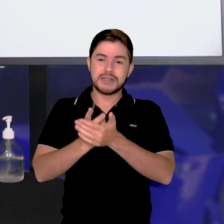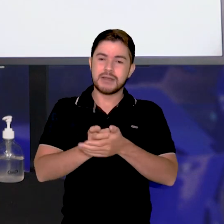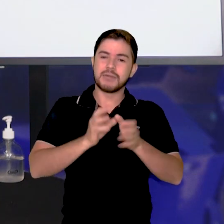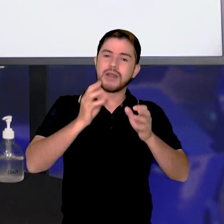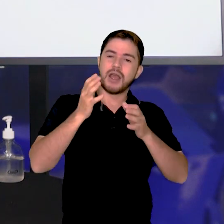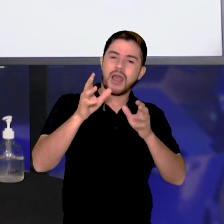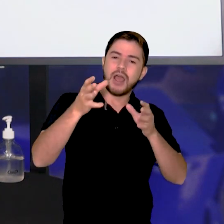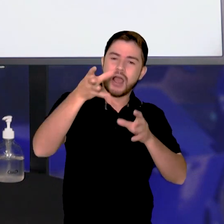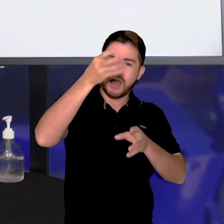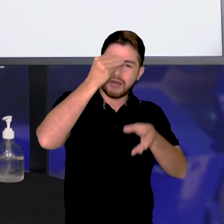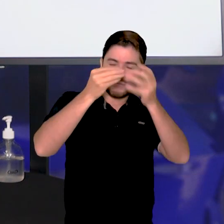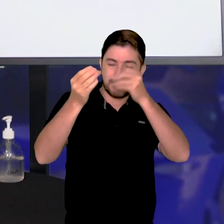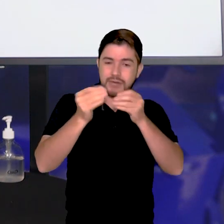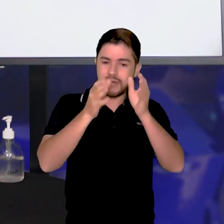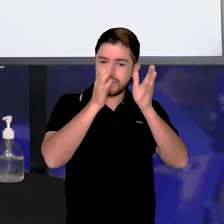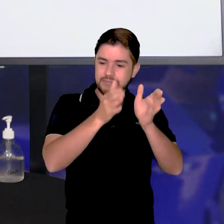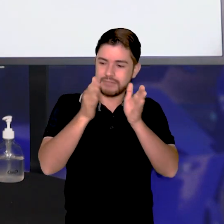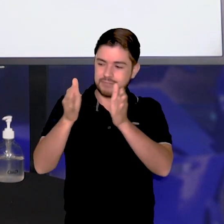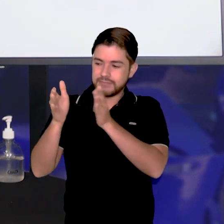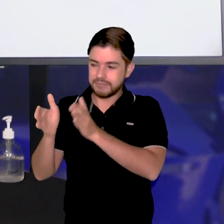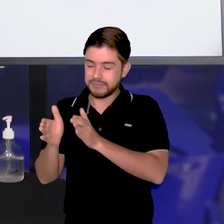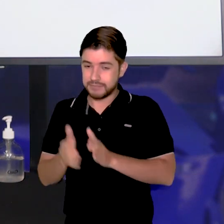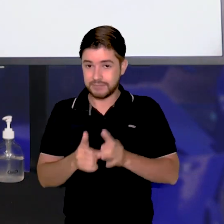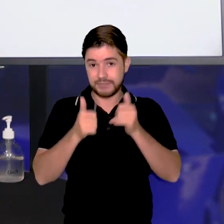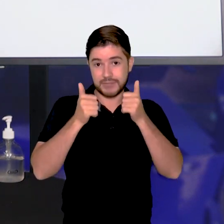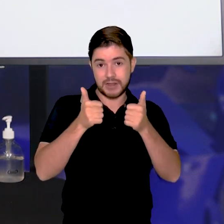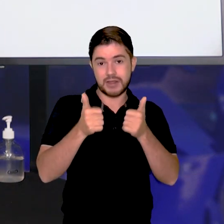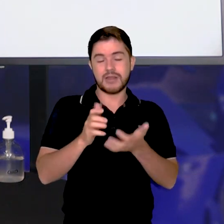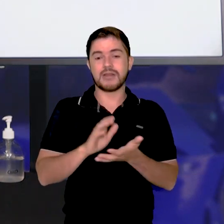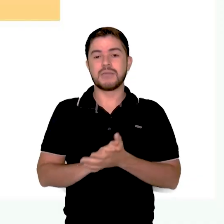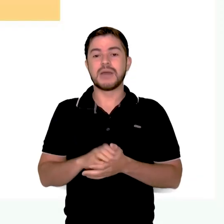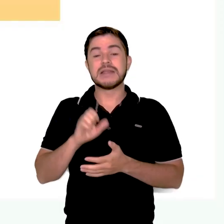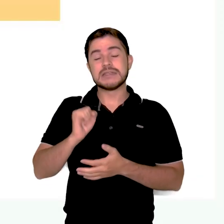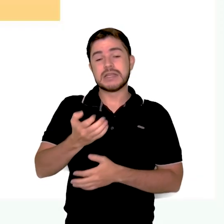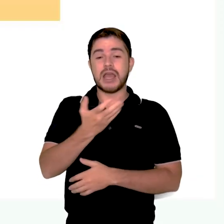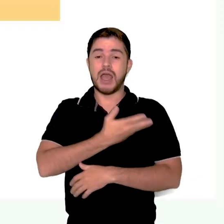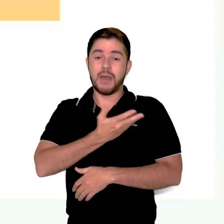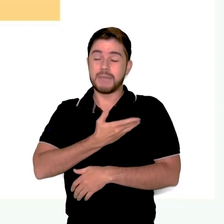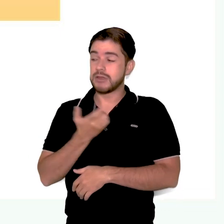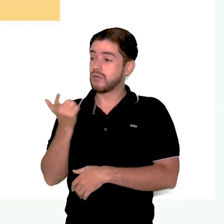passo metodológico e científico, tá bom, pessoal? Para que se outro colega seu